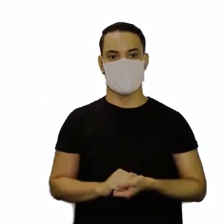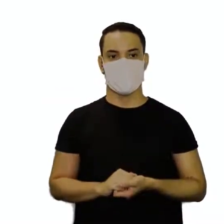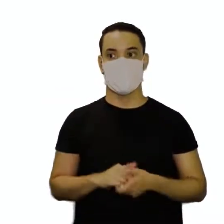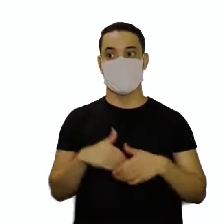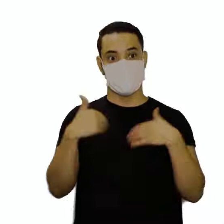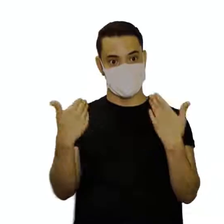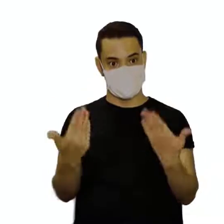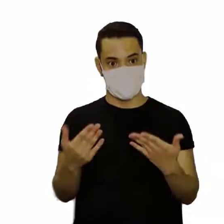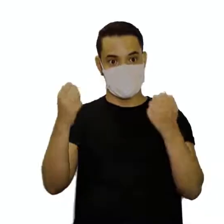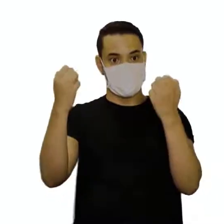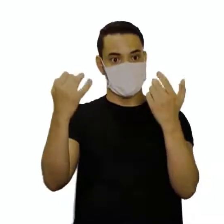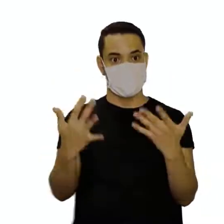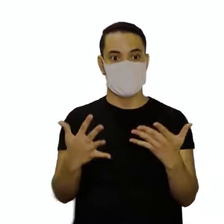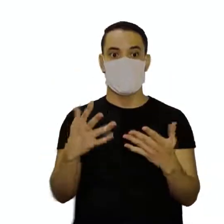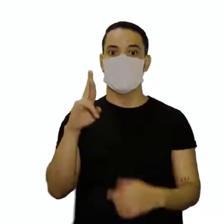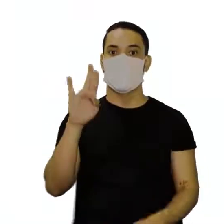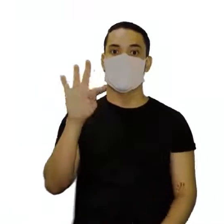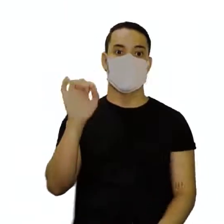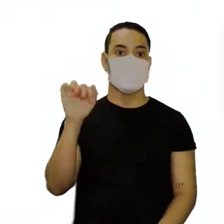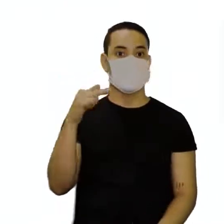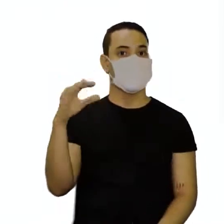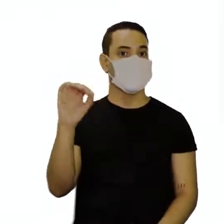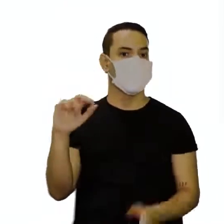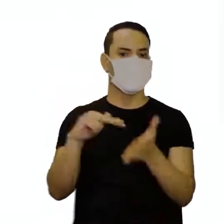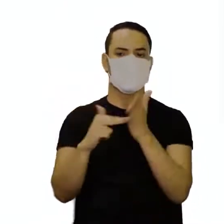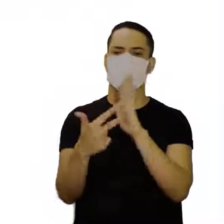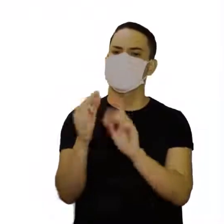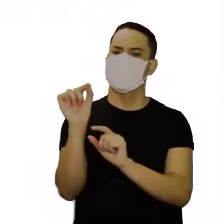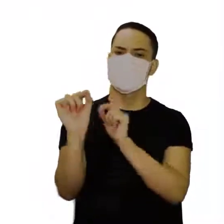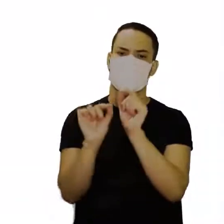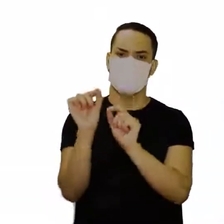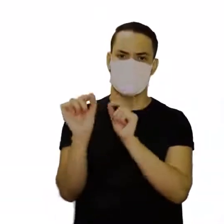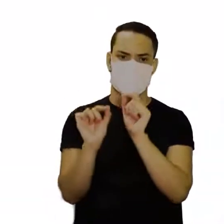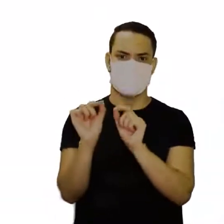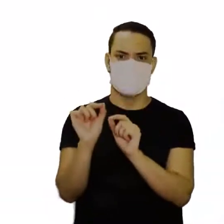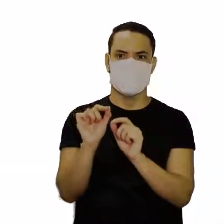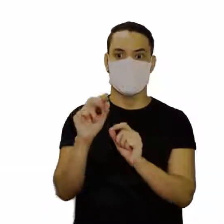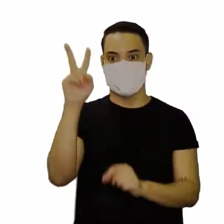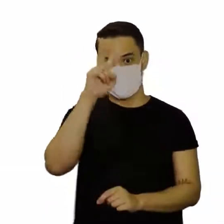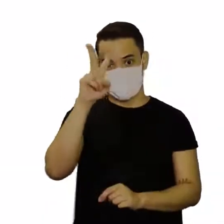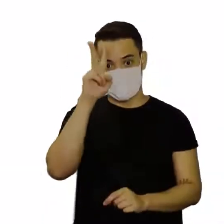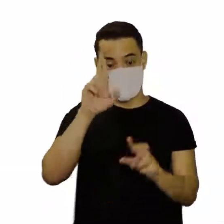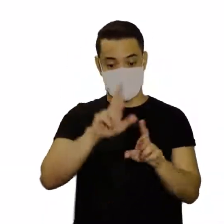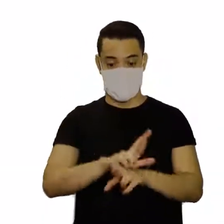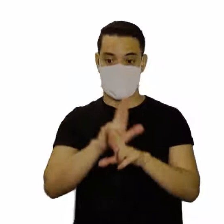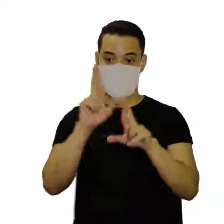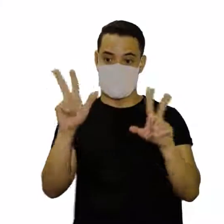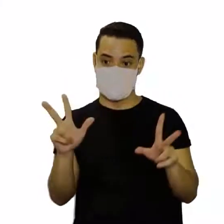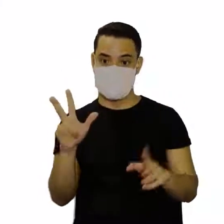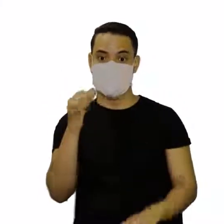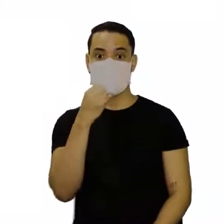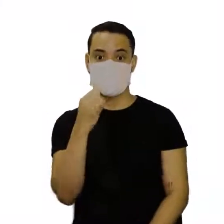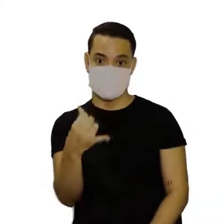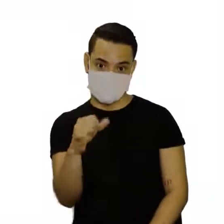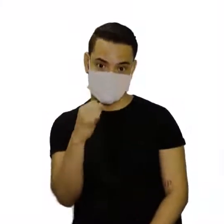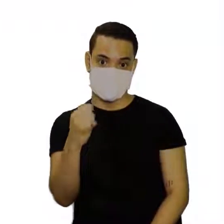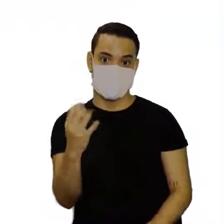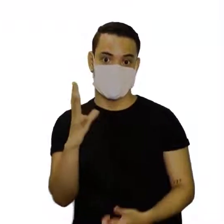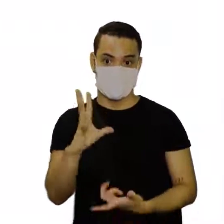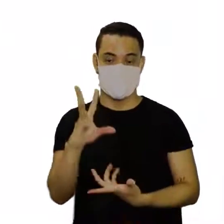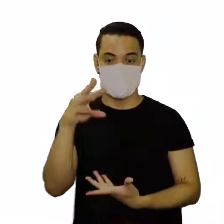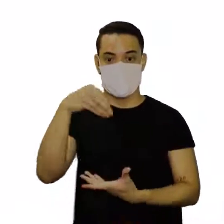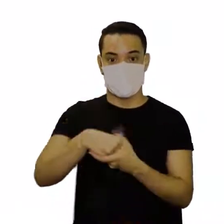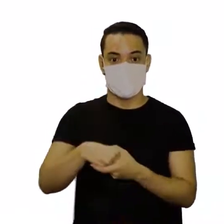Então, olha só, a definição de tensão. Tensão elétrica é a diferença de energia